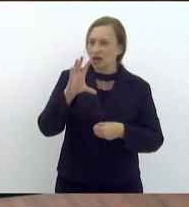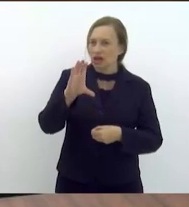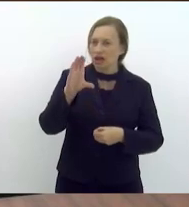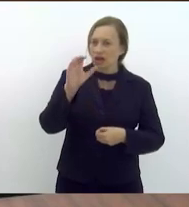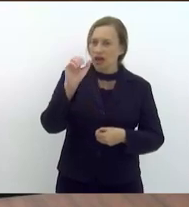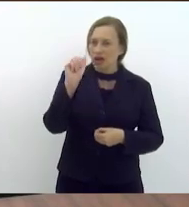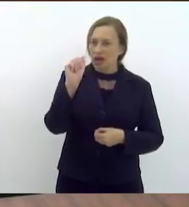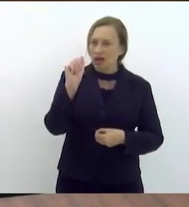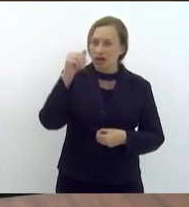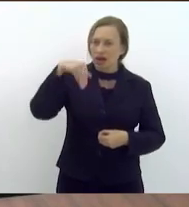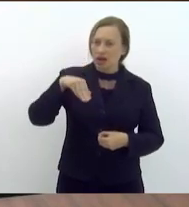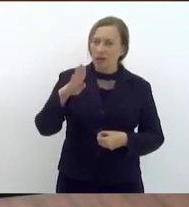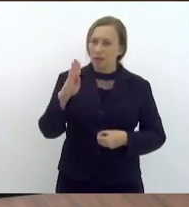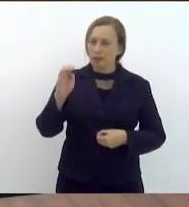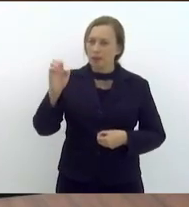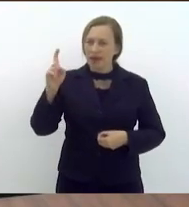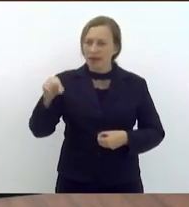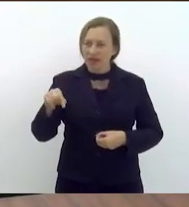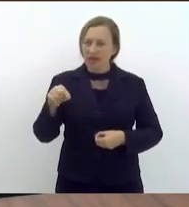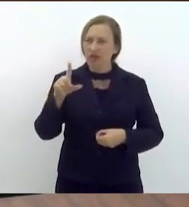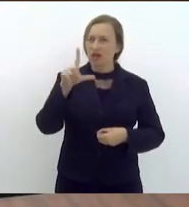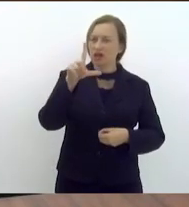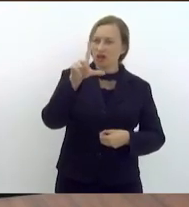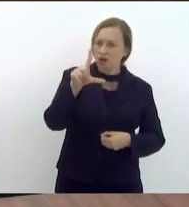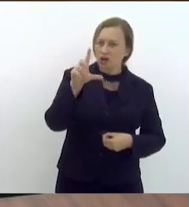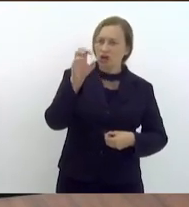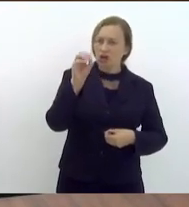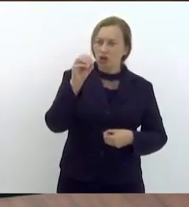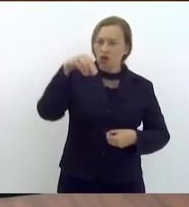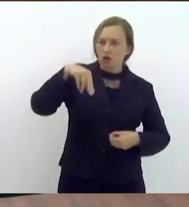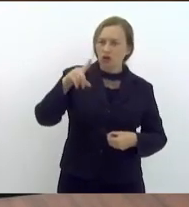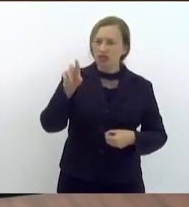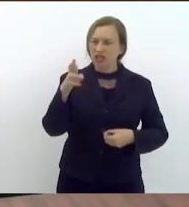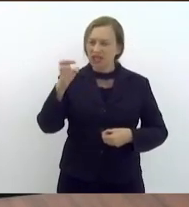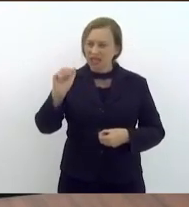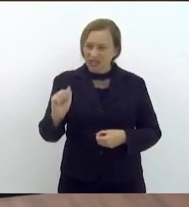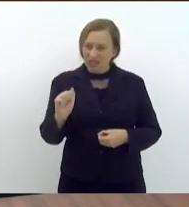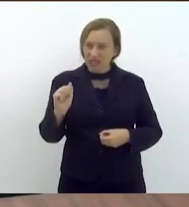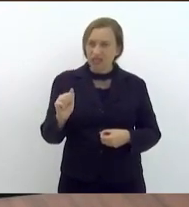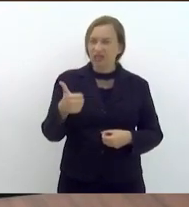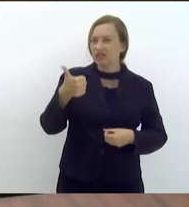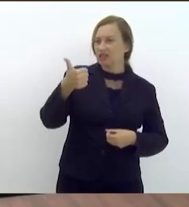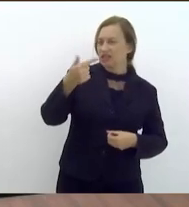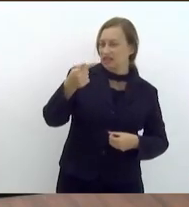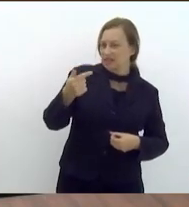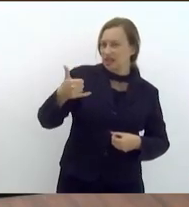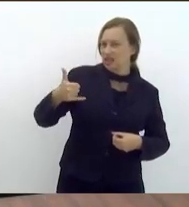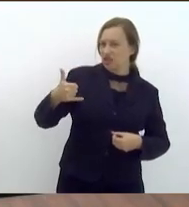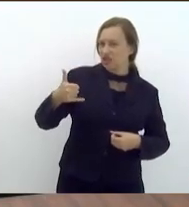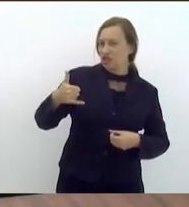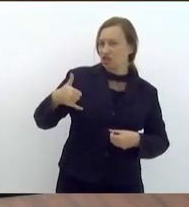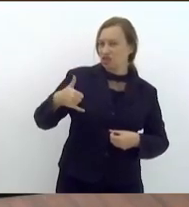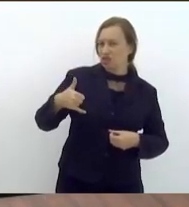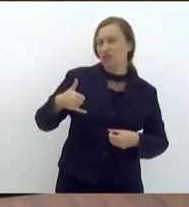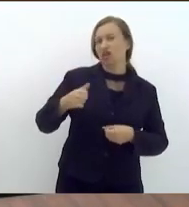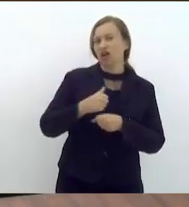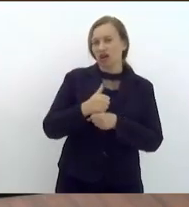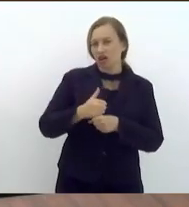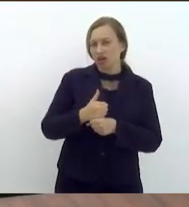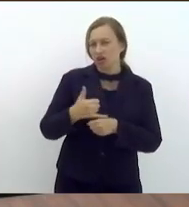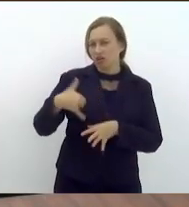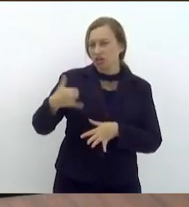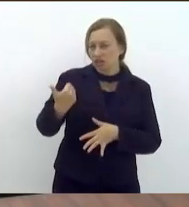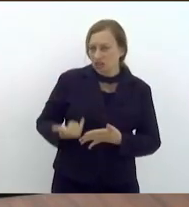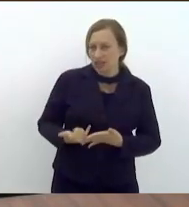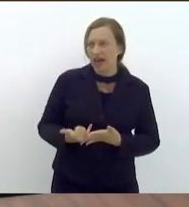em Londrina Caroline Alves de 17 anos e o Luan Augusto que estava ali começando